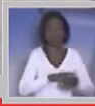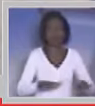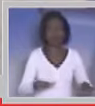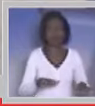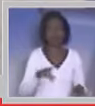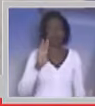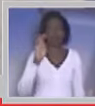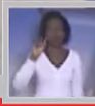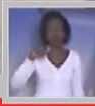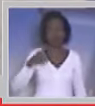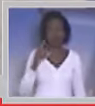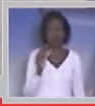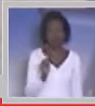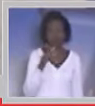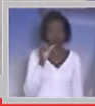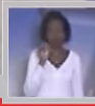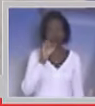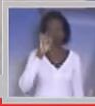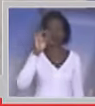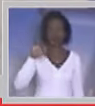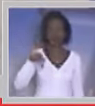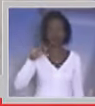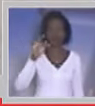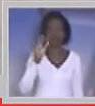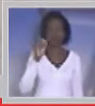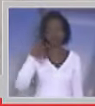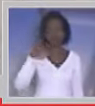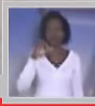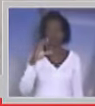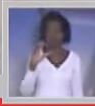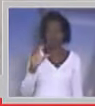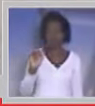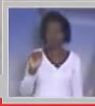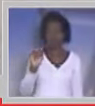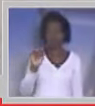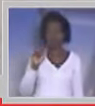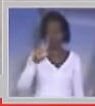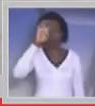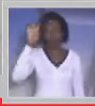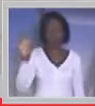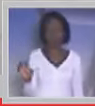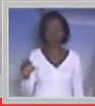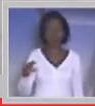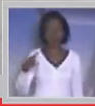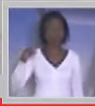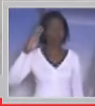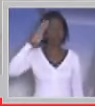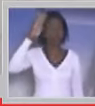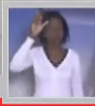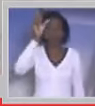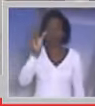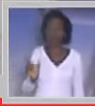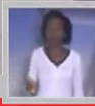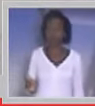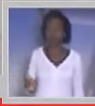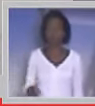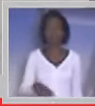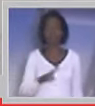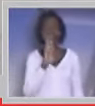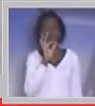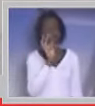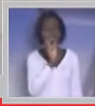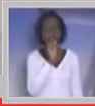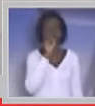Inclusive era uma grande referência para as bandas e fanfarras as também da rede Municipal inclusive